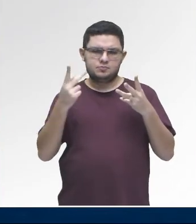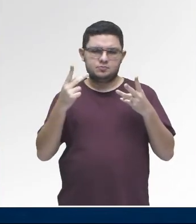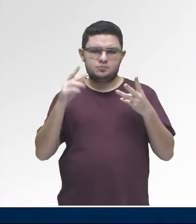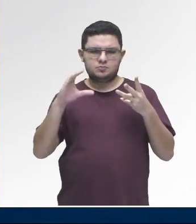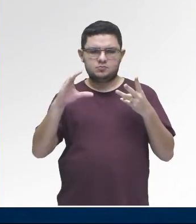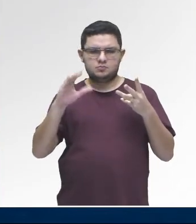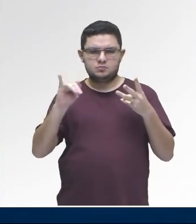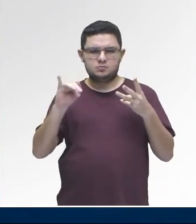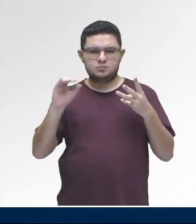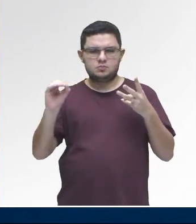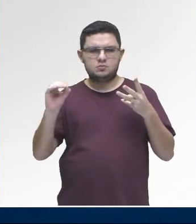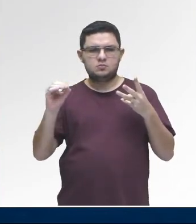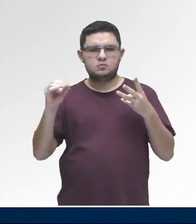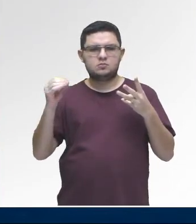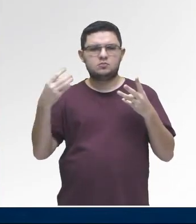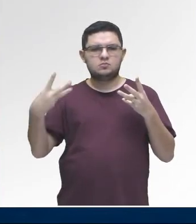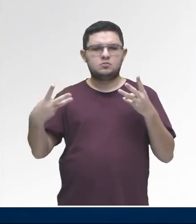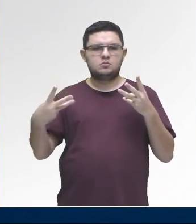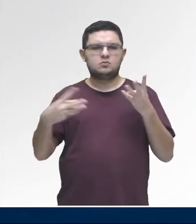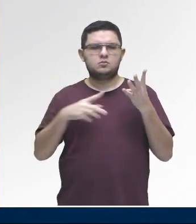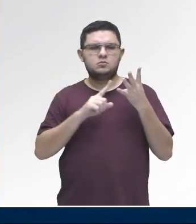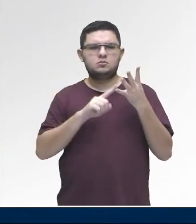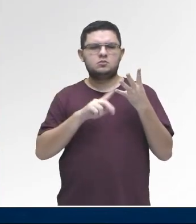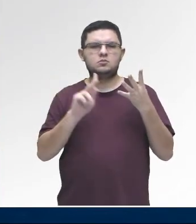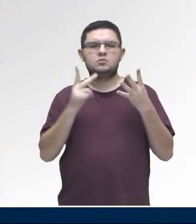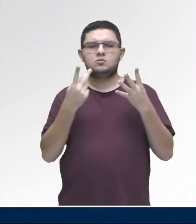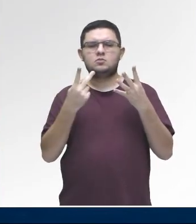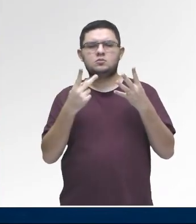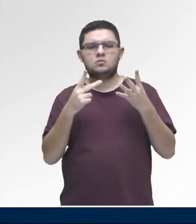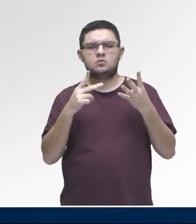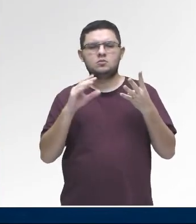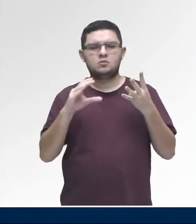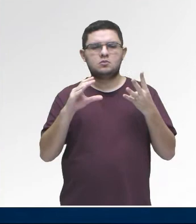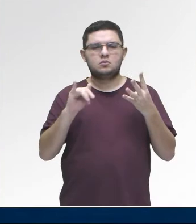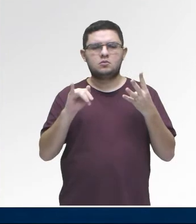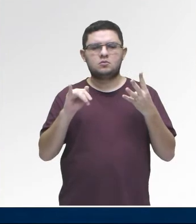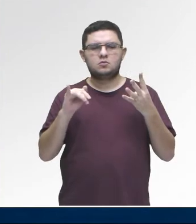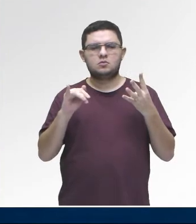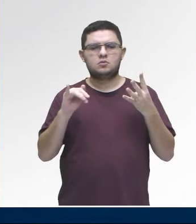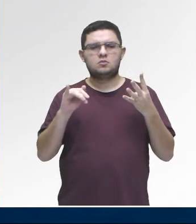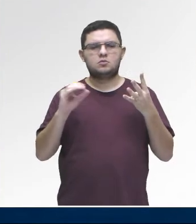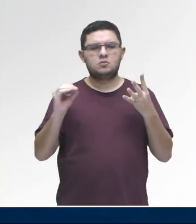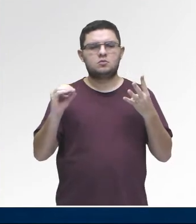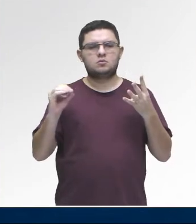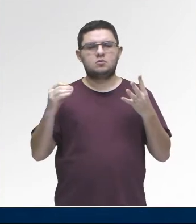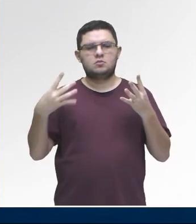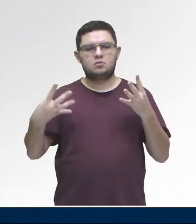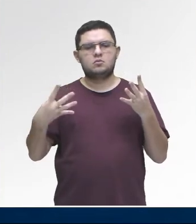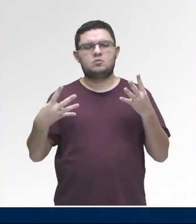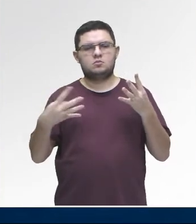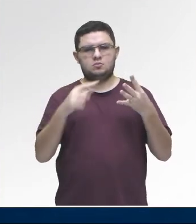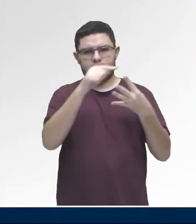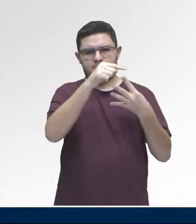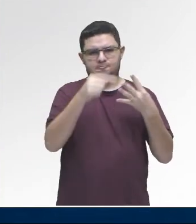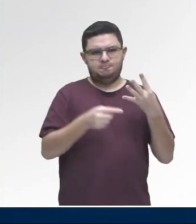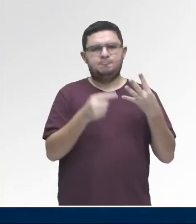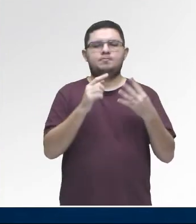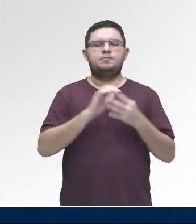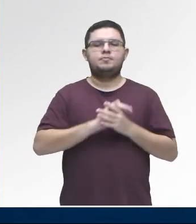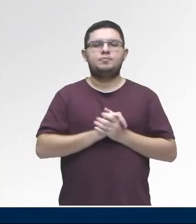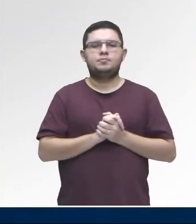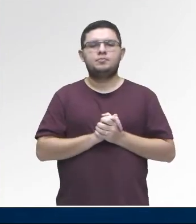E o quarto ácido é chamado de ácido perclórico, tá bom? A